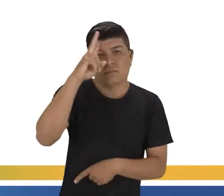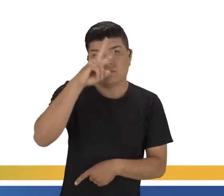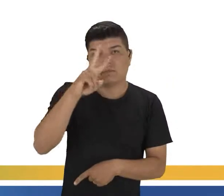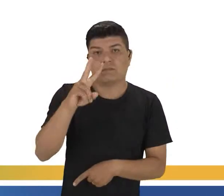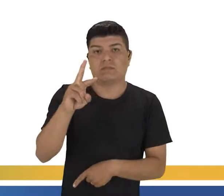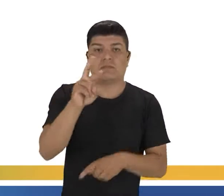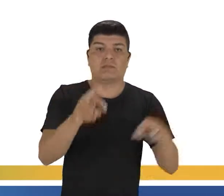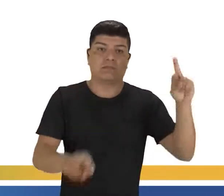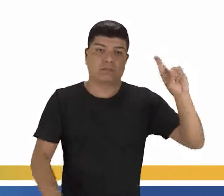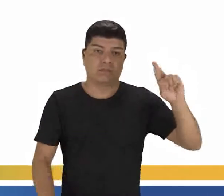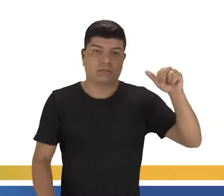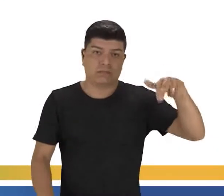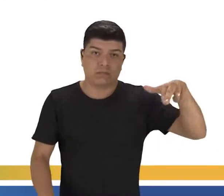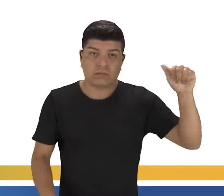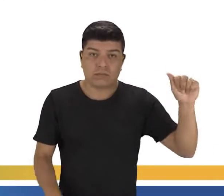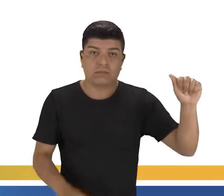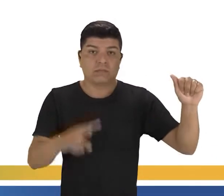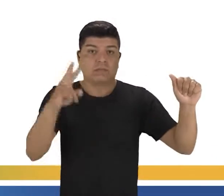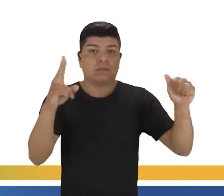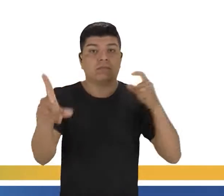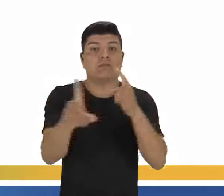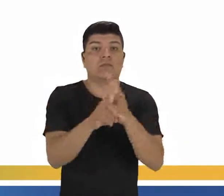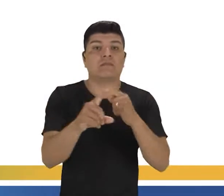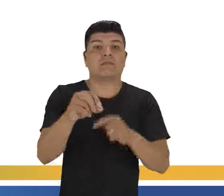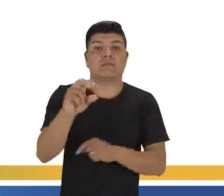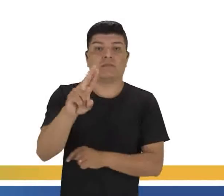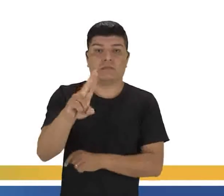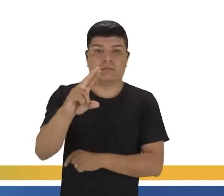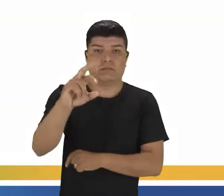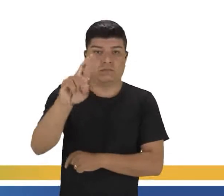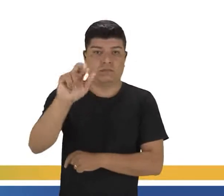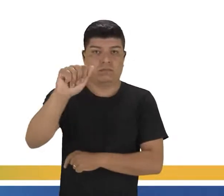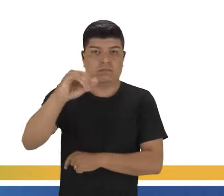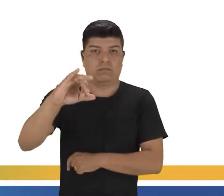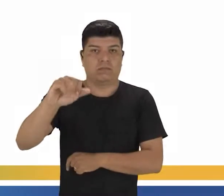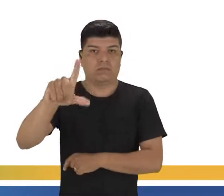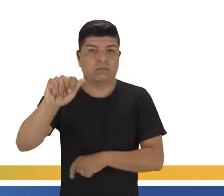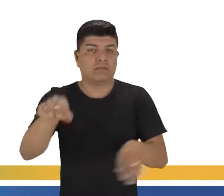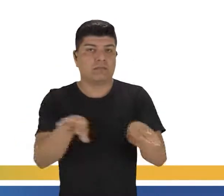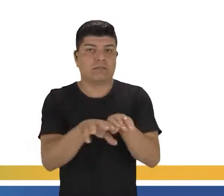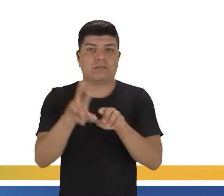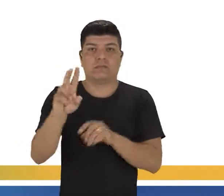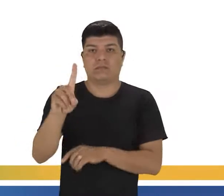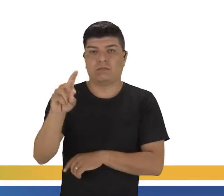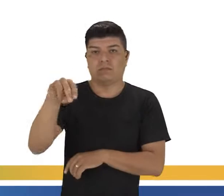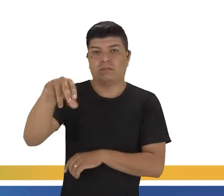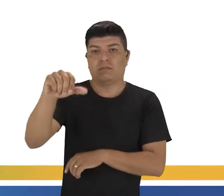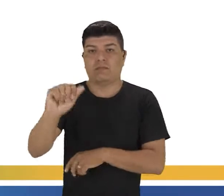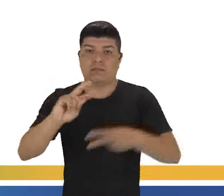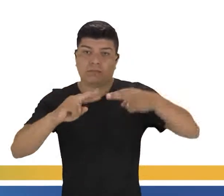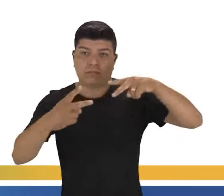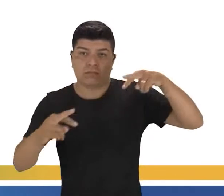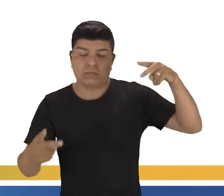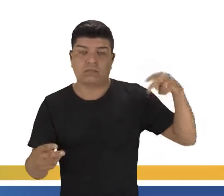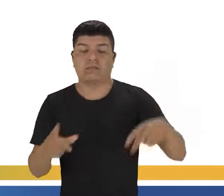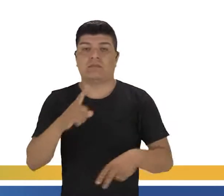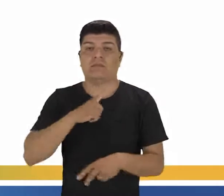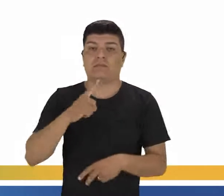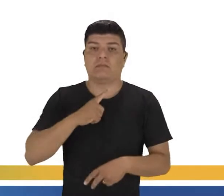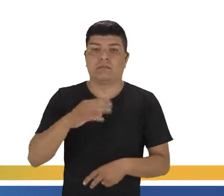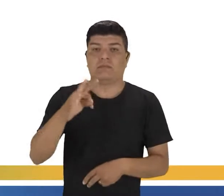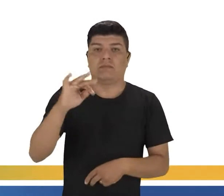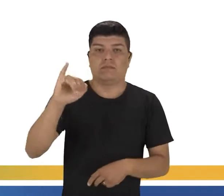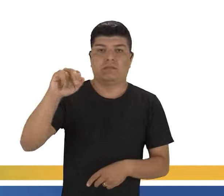RNA nós vamos encontrar a uracila no lugar da timina, e no DNA nós teremos então a